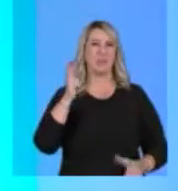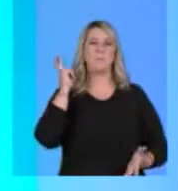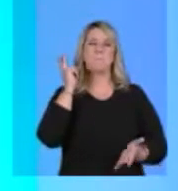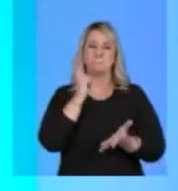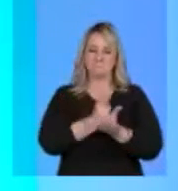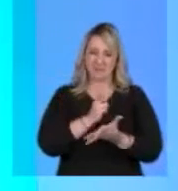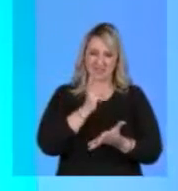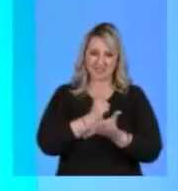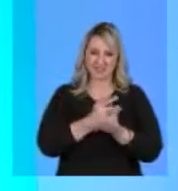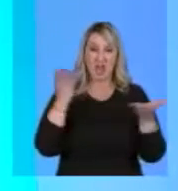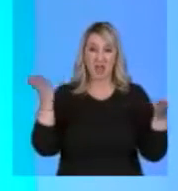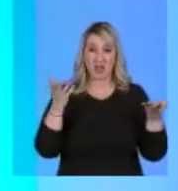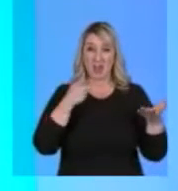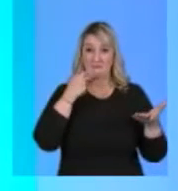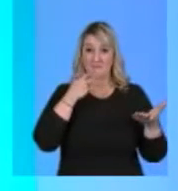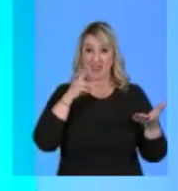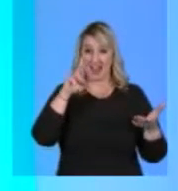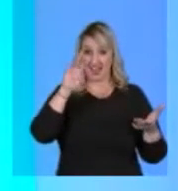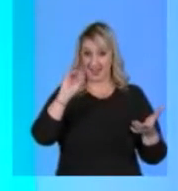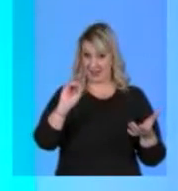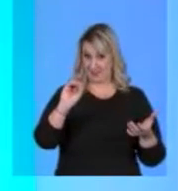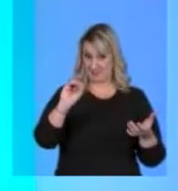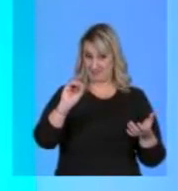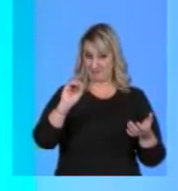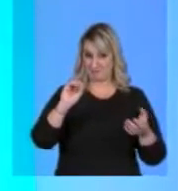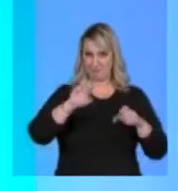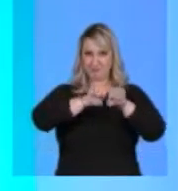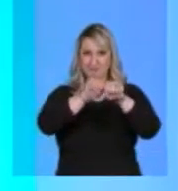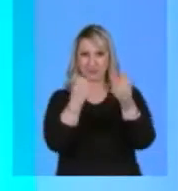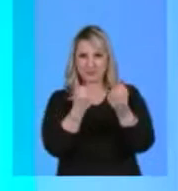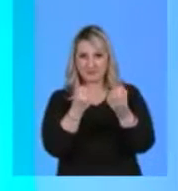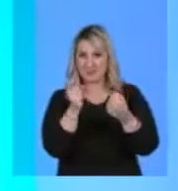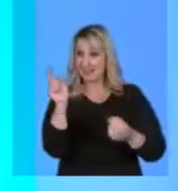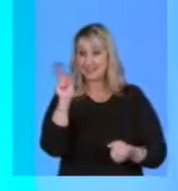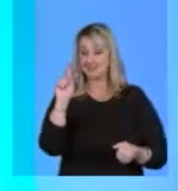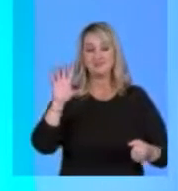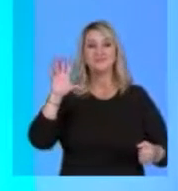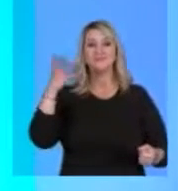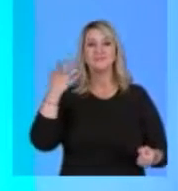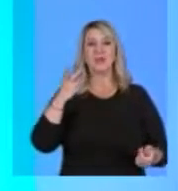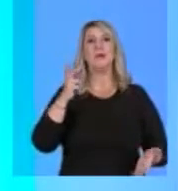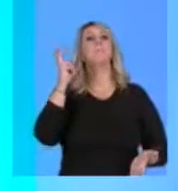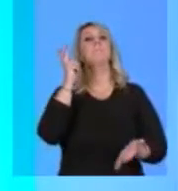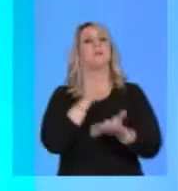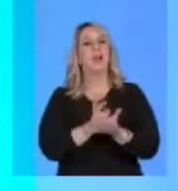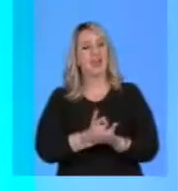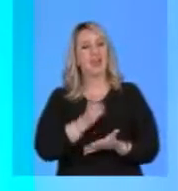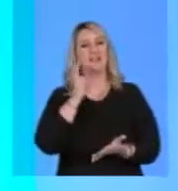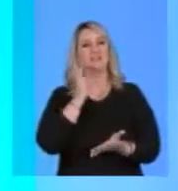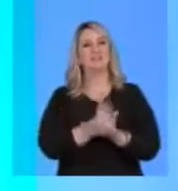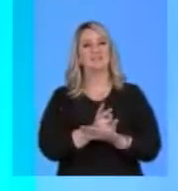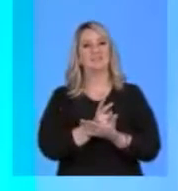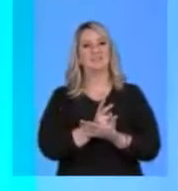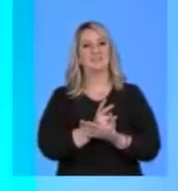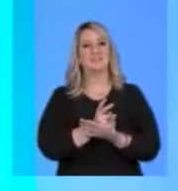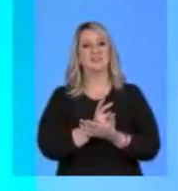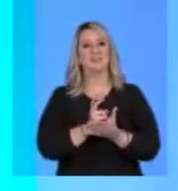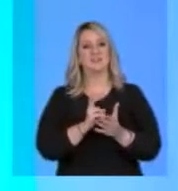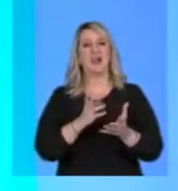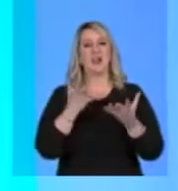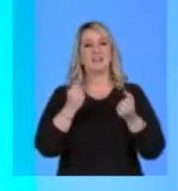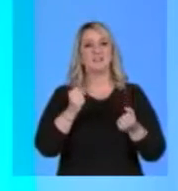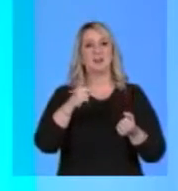mesmos que agora dizem que a cidade do rio de janeiro ea quebrar e não quebrou são os mesmos que abraçar a perimetral